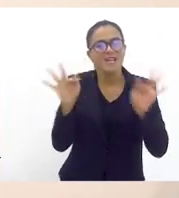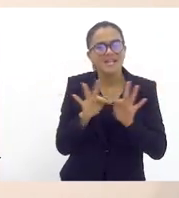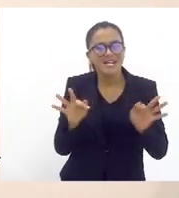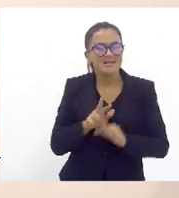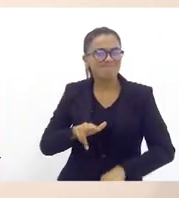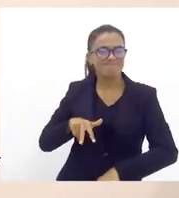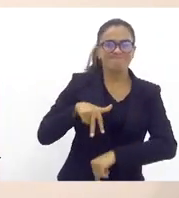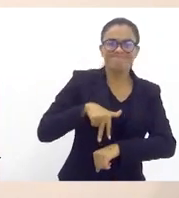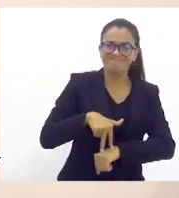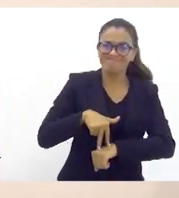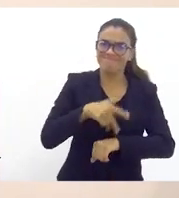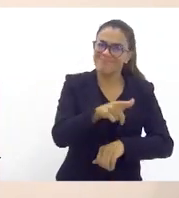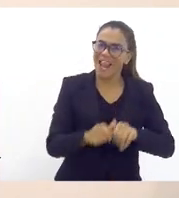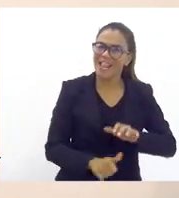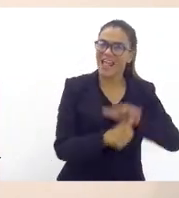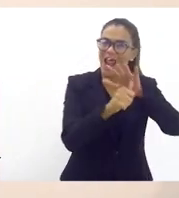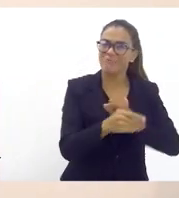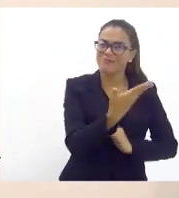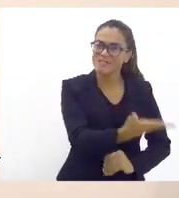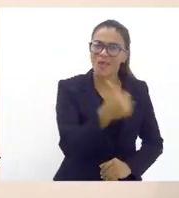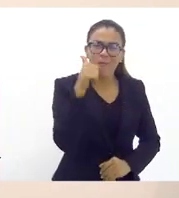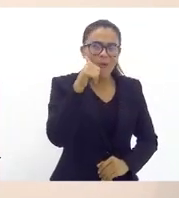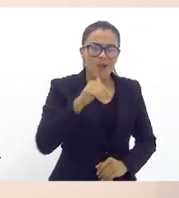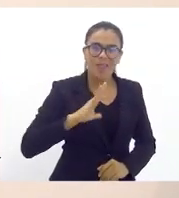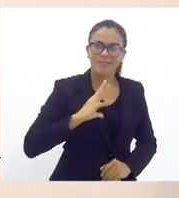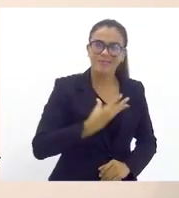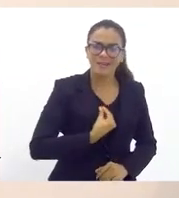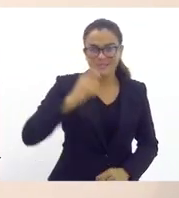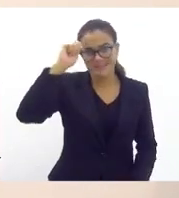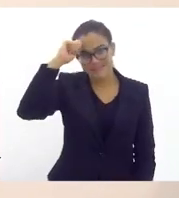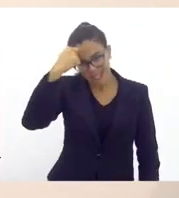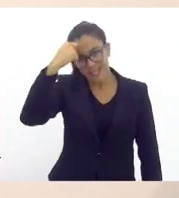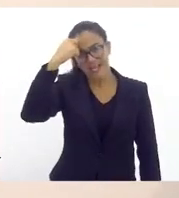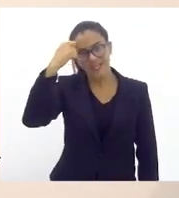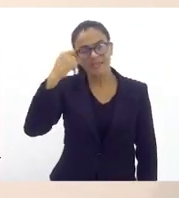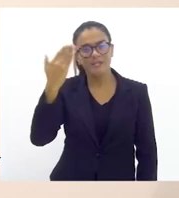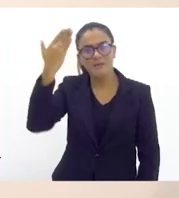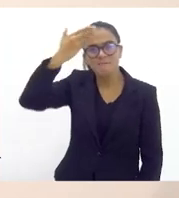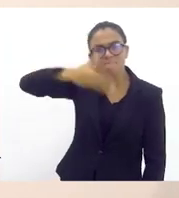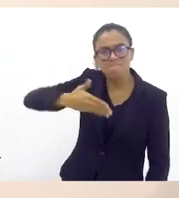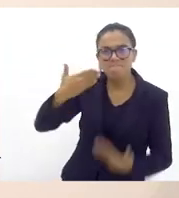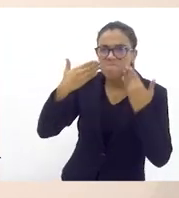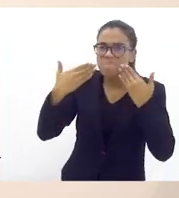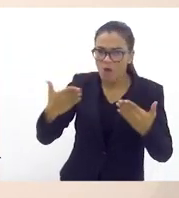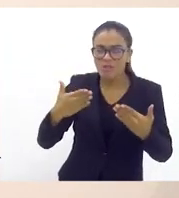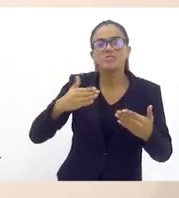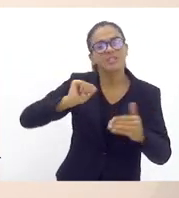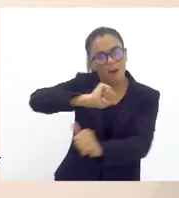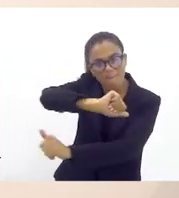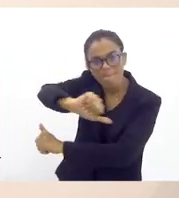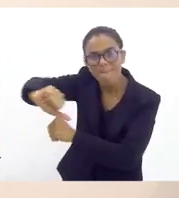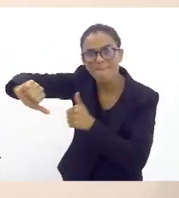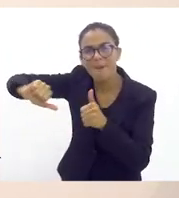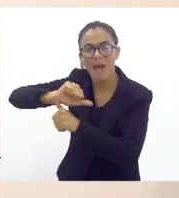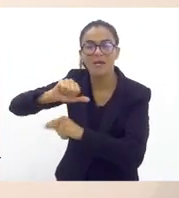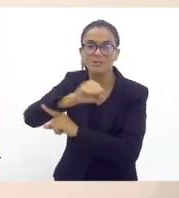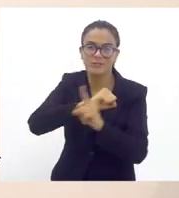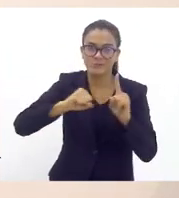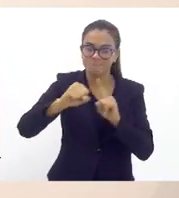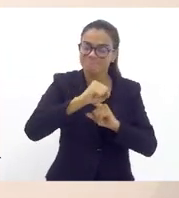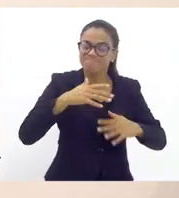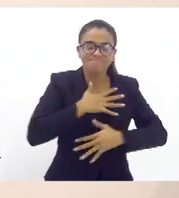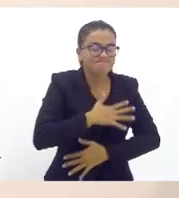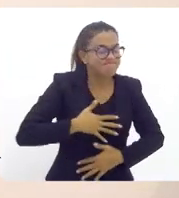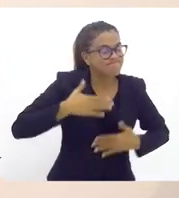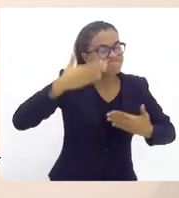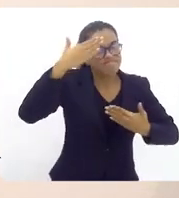espaço presidido por você, uma mulher trans negra, que mostra que a gente está, sim, transformando a sociedade. Eu estou muito